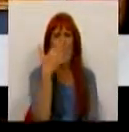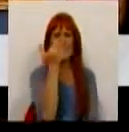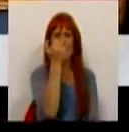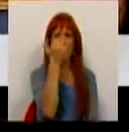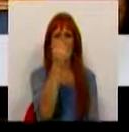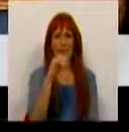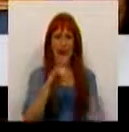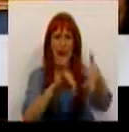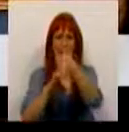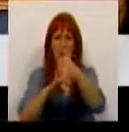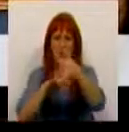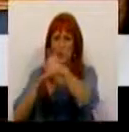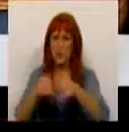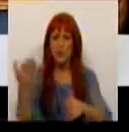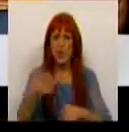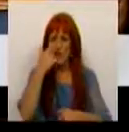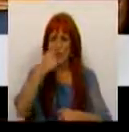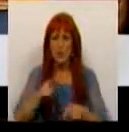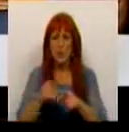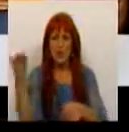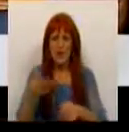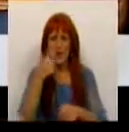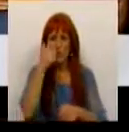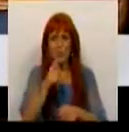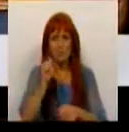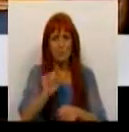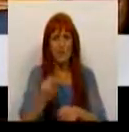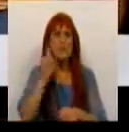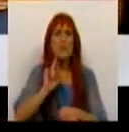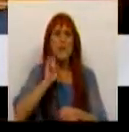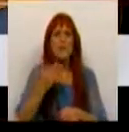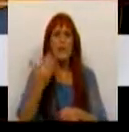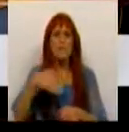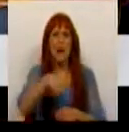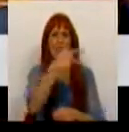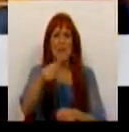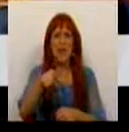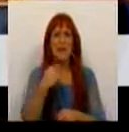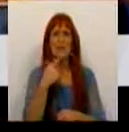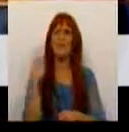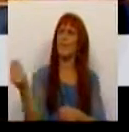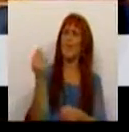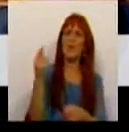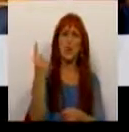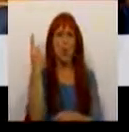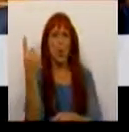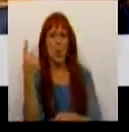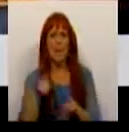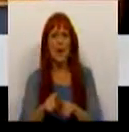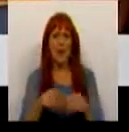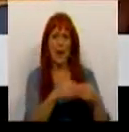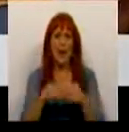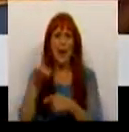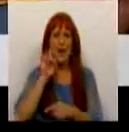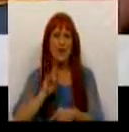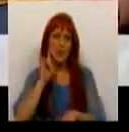50 associações de direitos humanos e de direitos humanos das mulheres e por mais de 100 individualidades, uma delas a líder